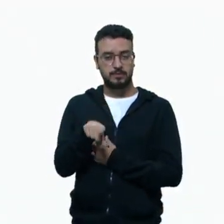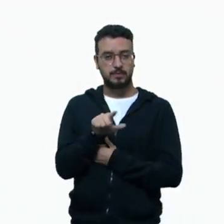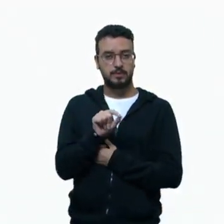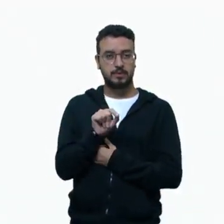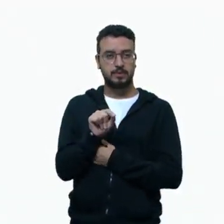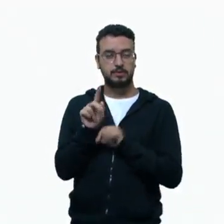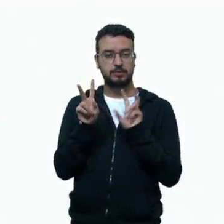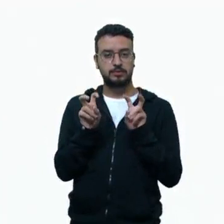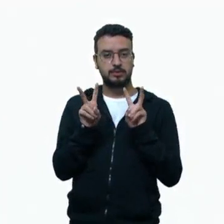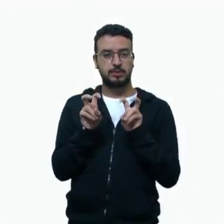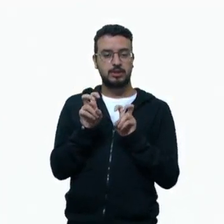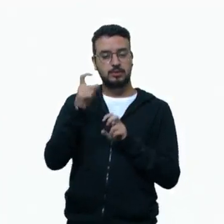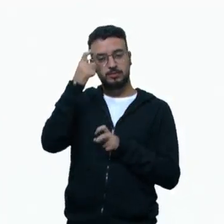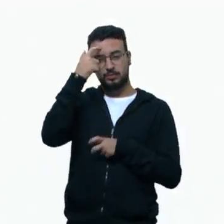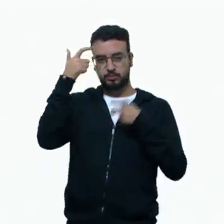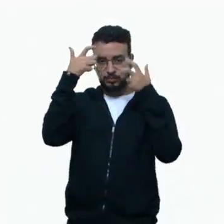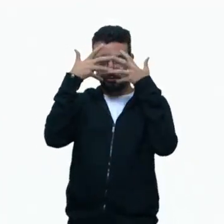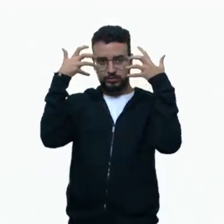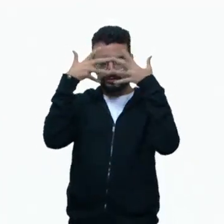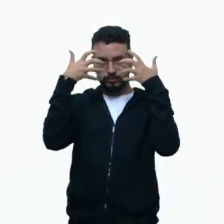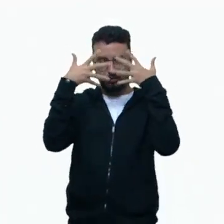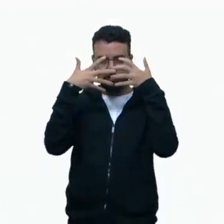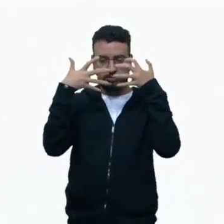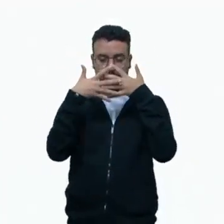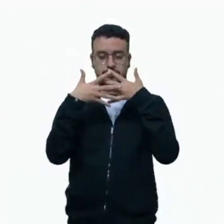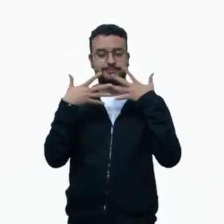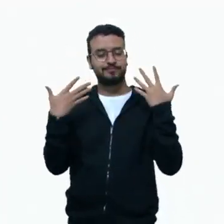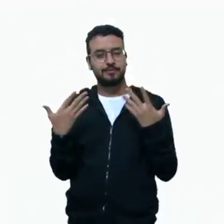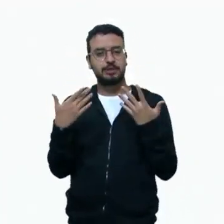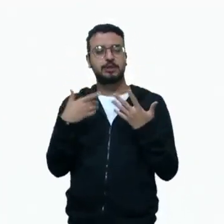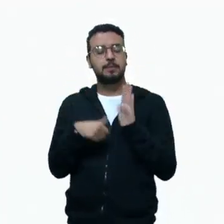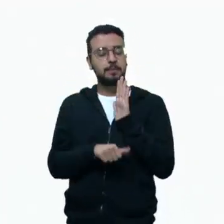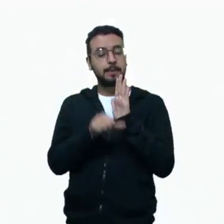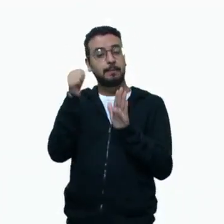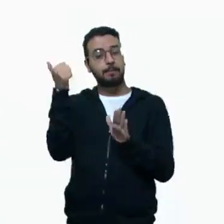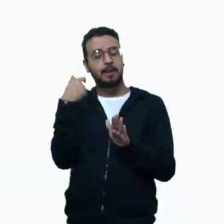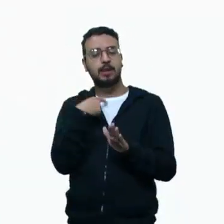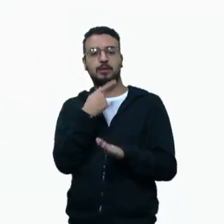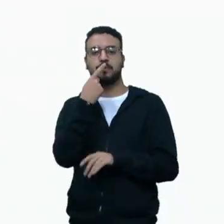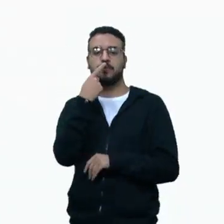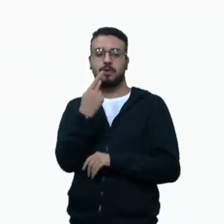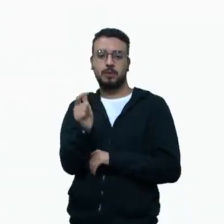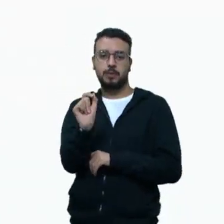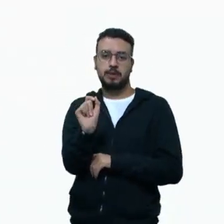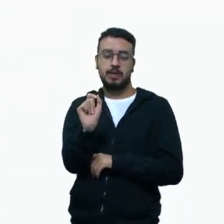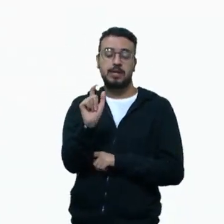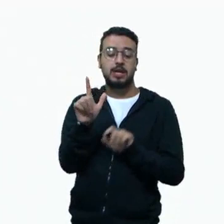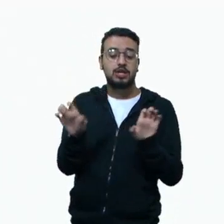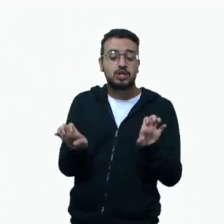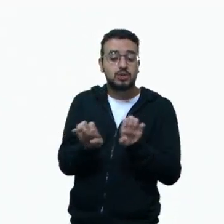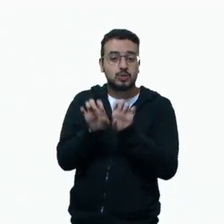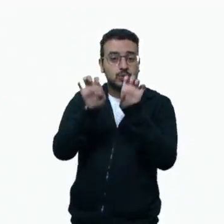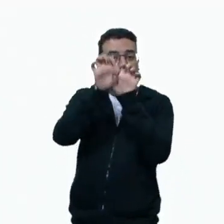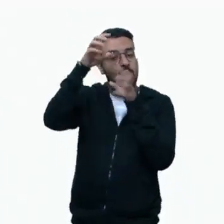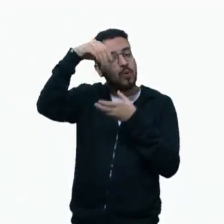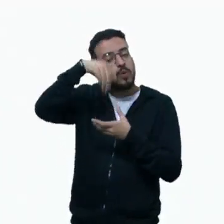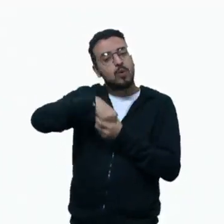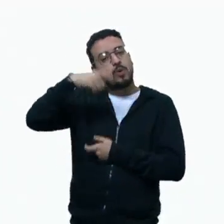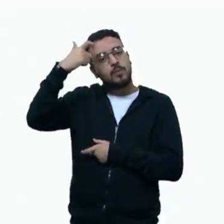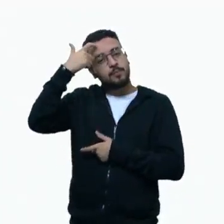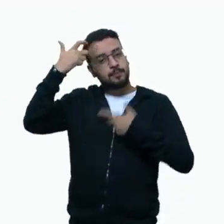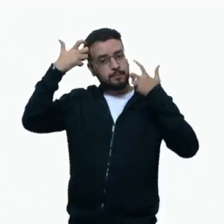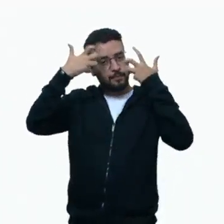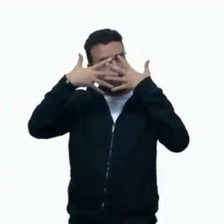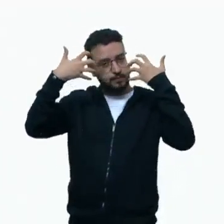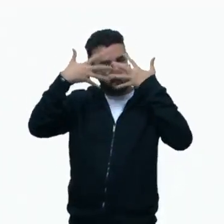o sistema nervoso. Então, eu primeiro passei para vocês as estruturas presentes no